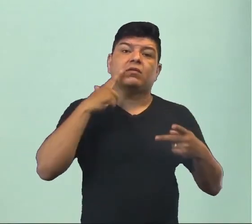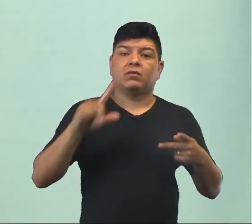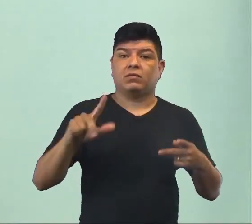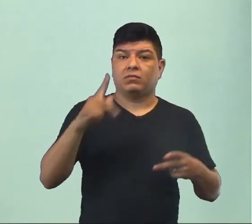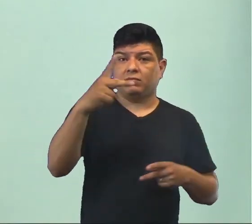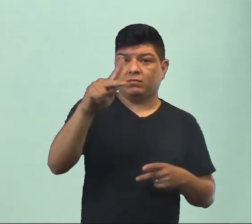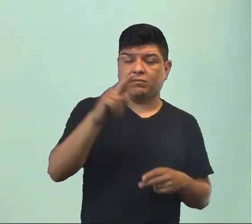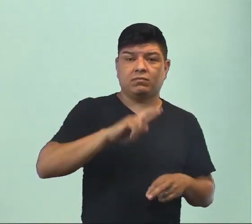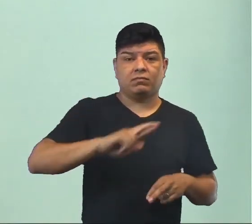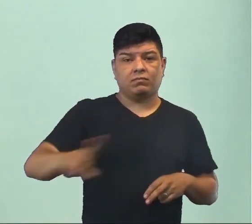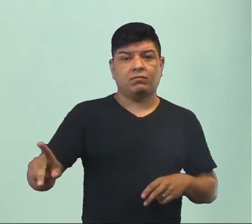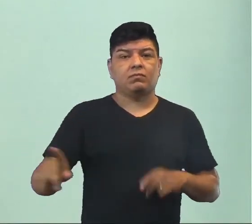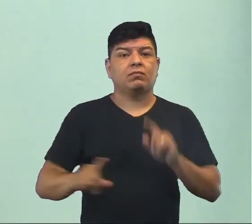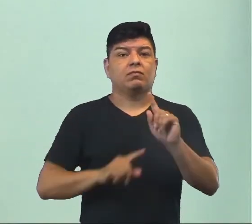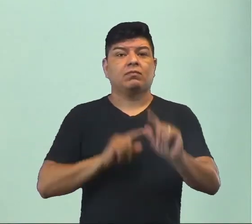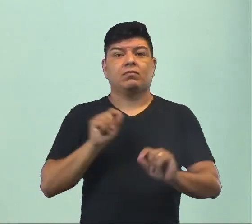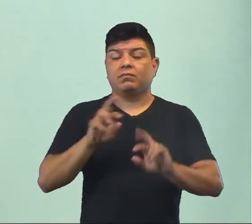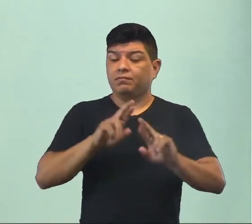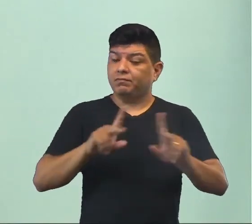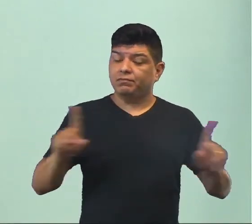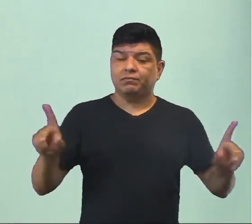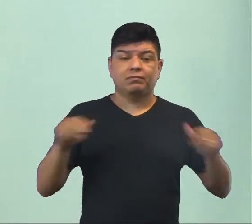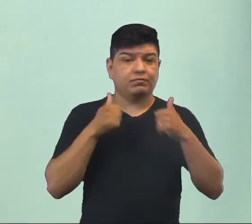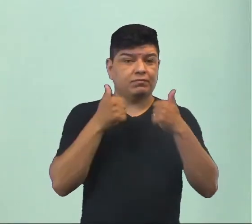é diferente em si e está tudo bem.